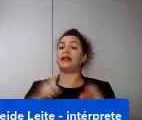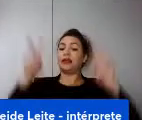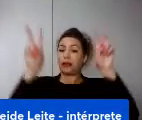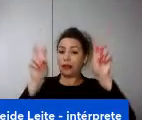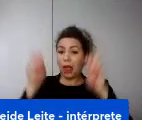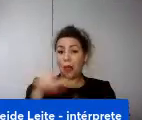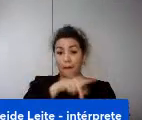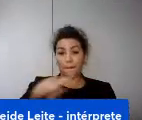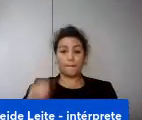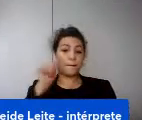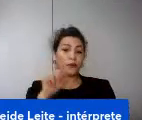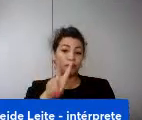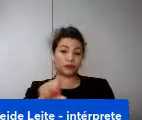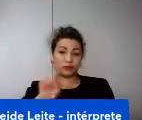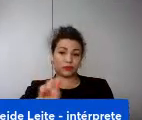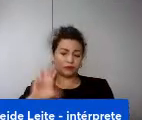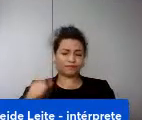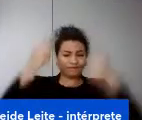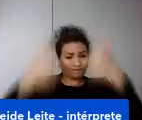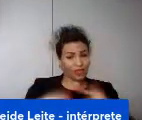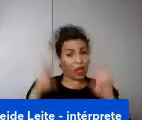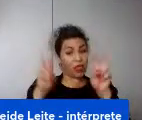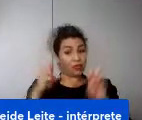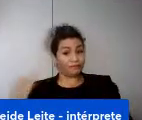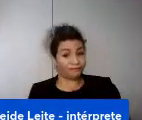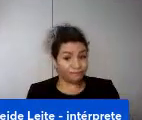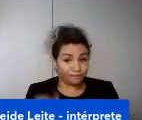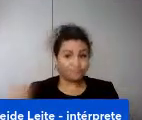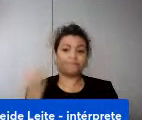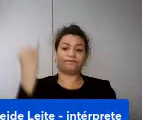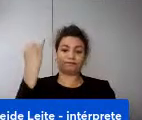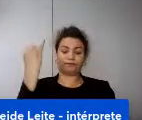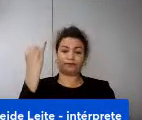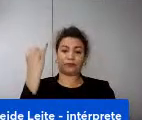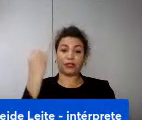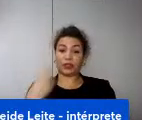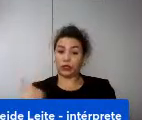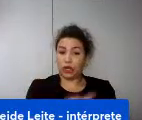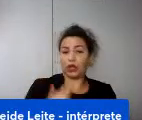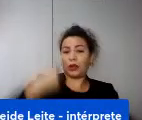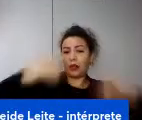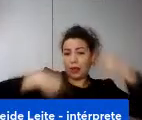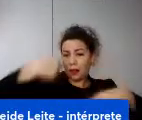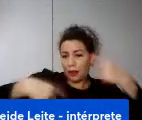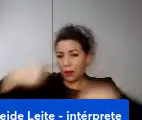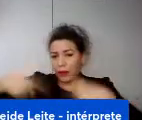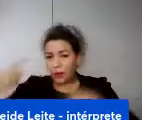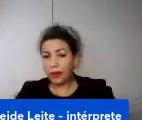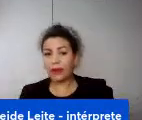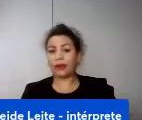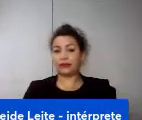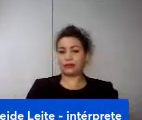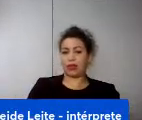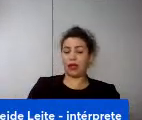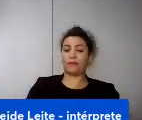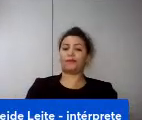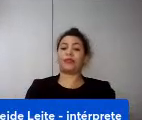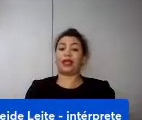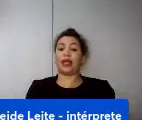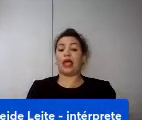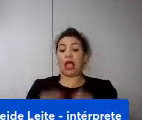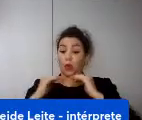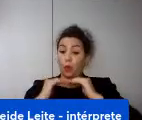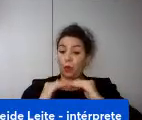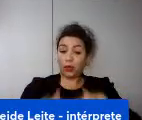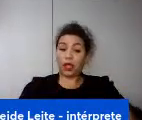professora Vera mencionou, extremamente relevante, né? Quando a gente trata da dimensão da formação, da maior equidade na